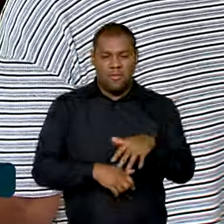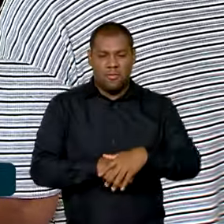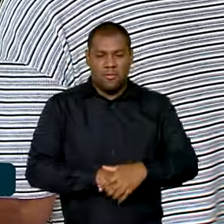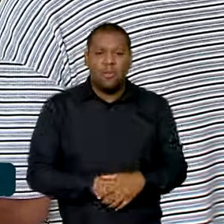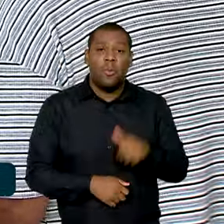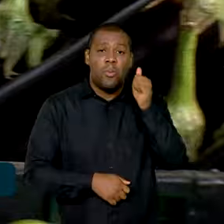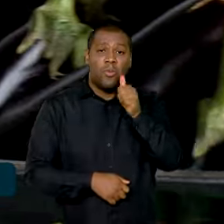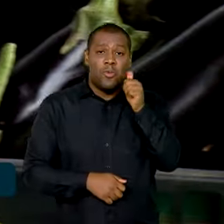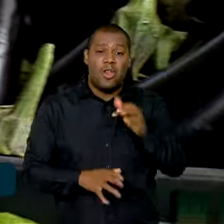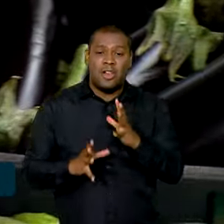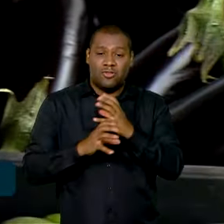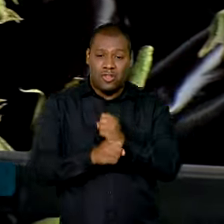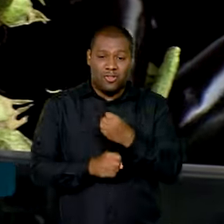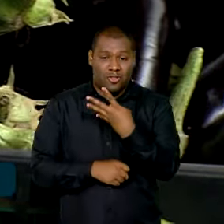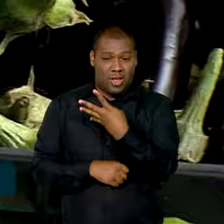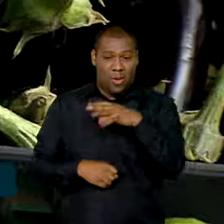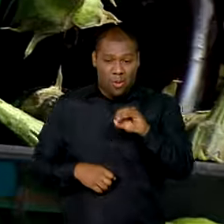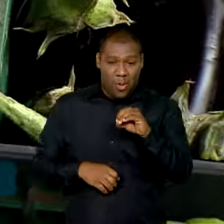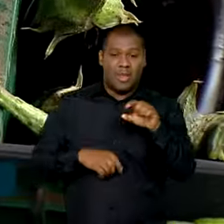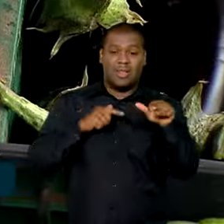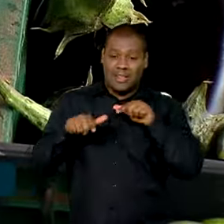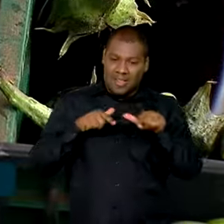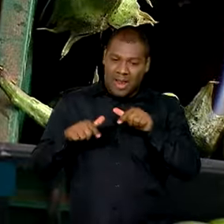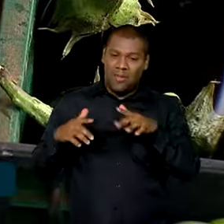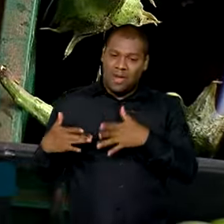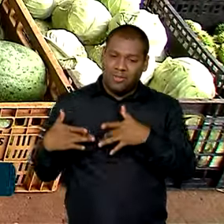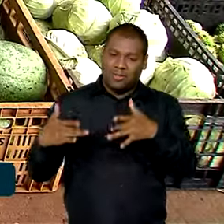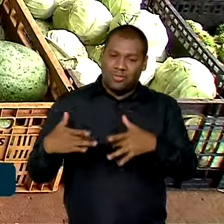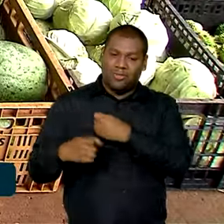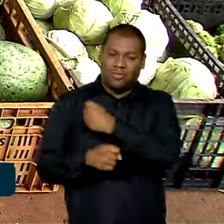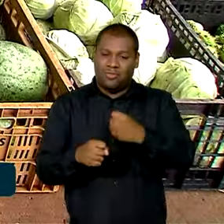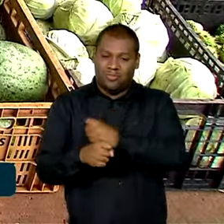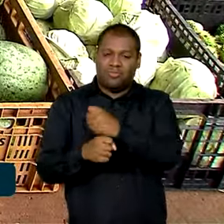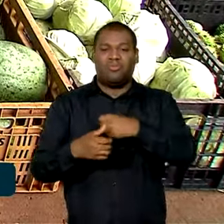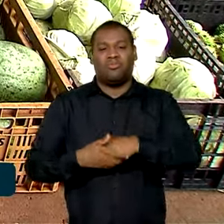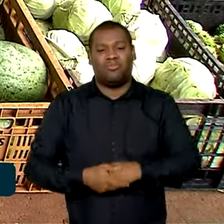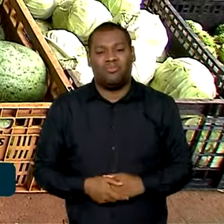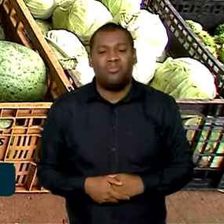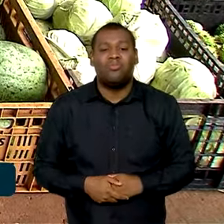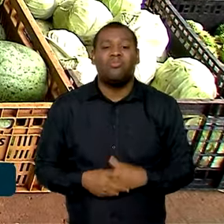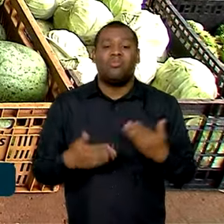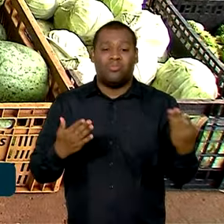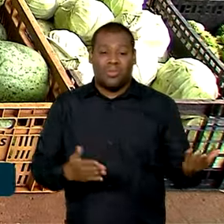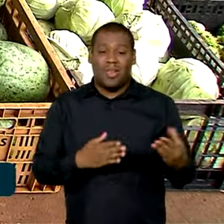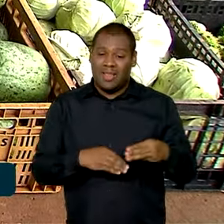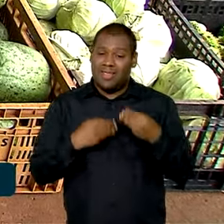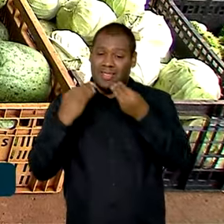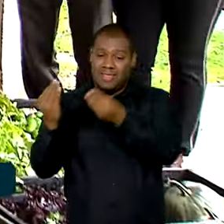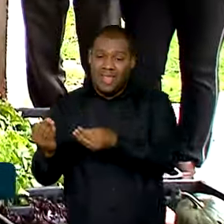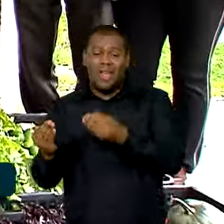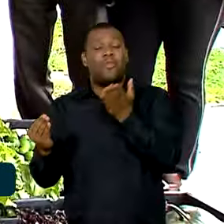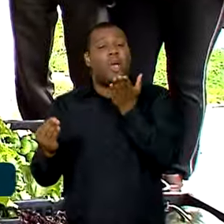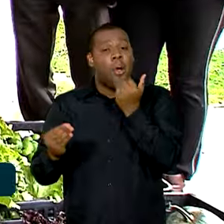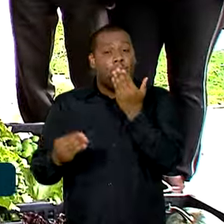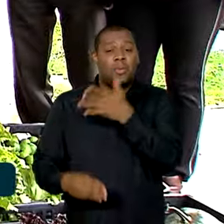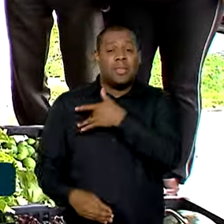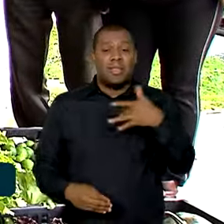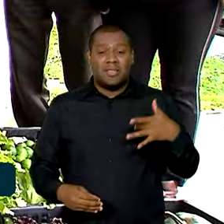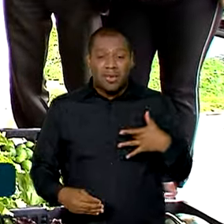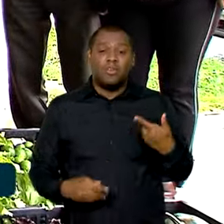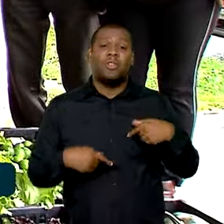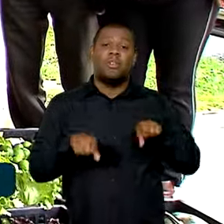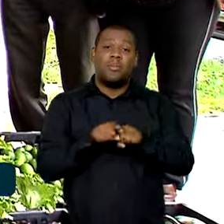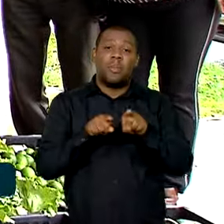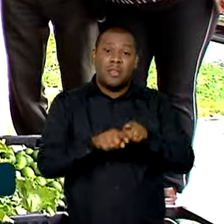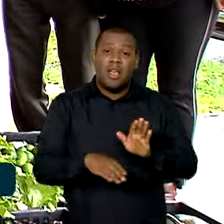40 mulheres. As entregas são semanais. É a garantia de alimento saudável e que gera